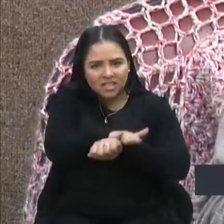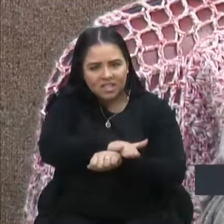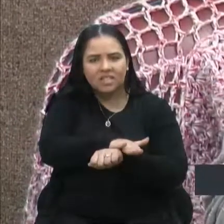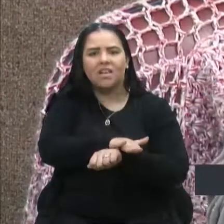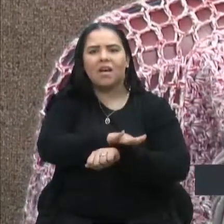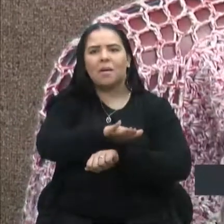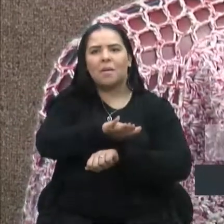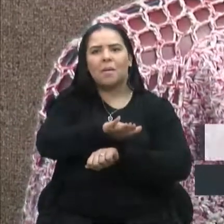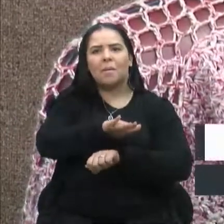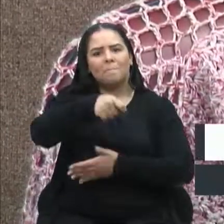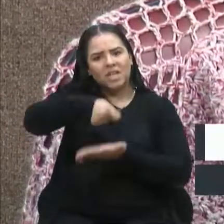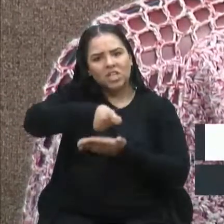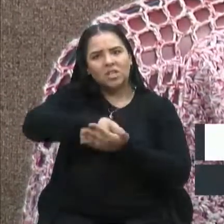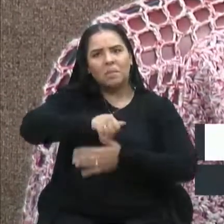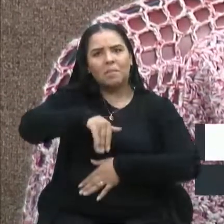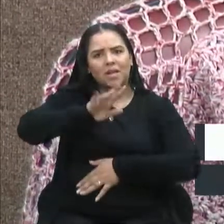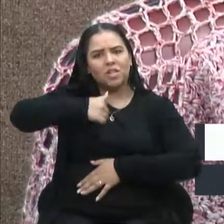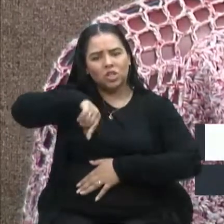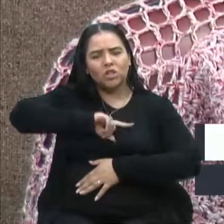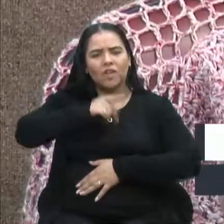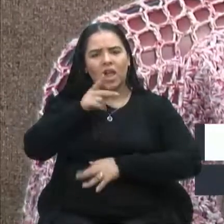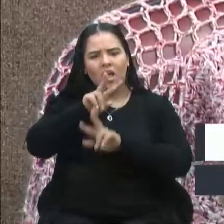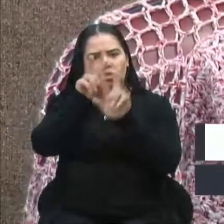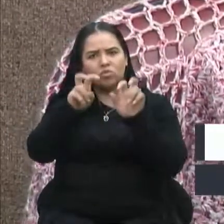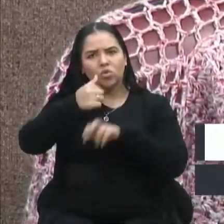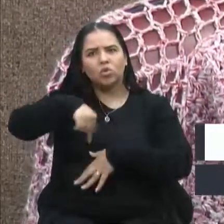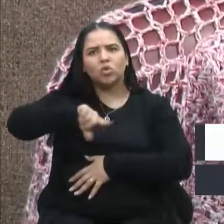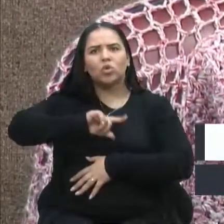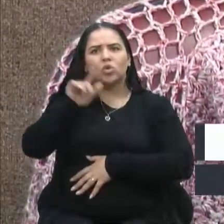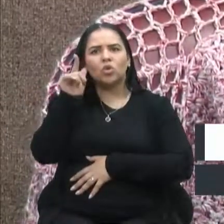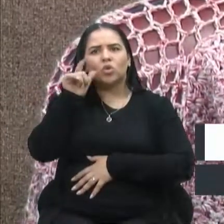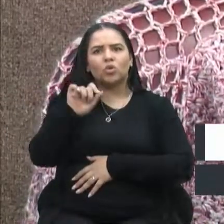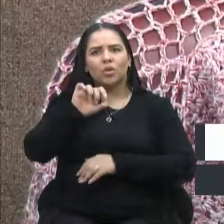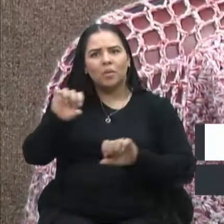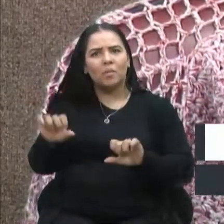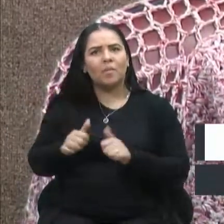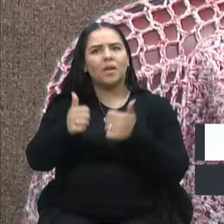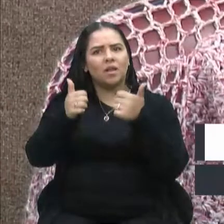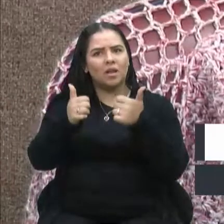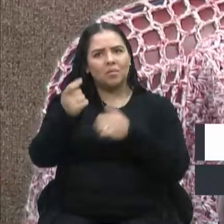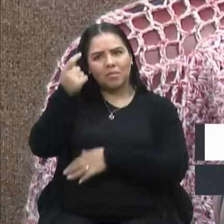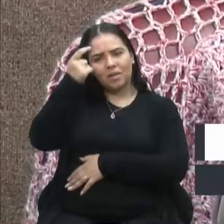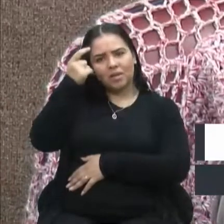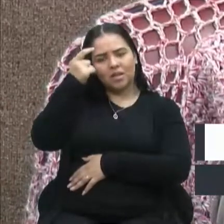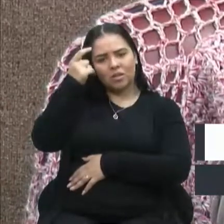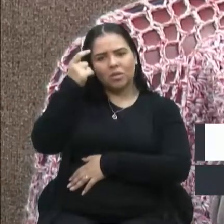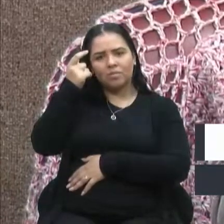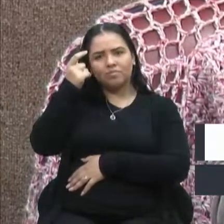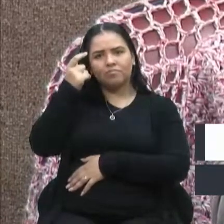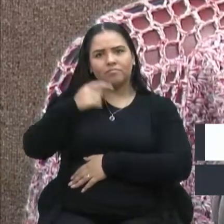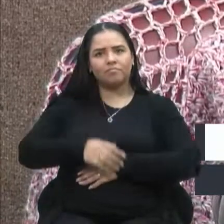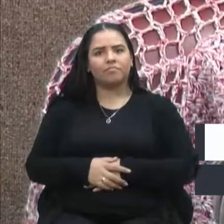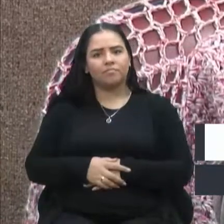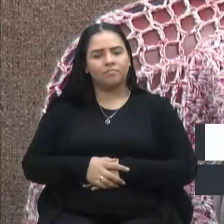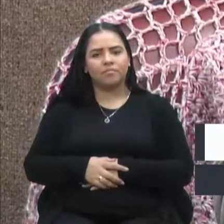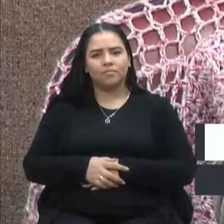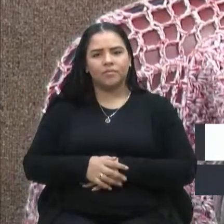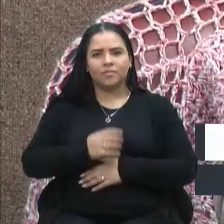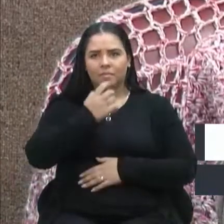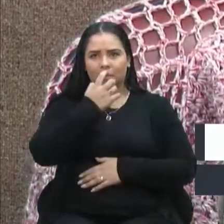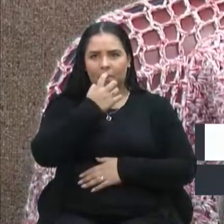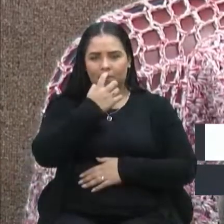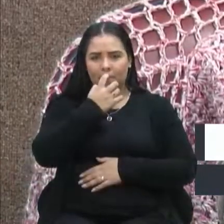a gente falar sobre o assunto, talvez a gente consiga melhorar o pensamento das pessoas.